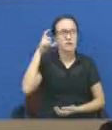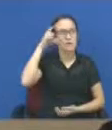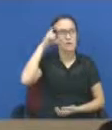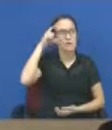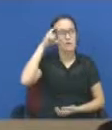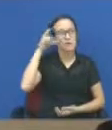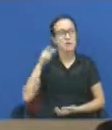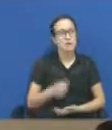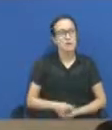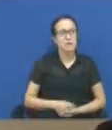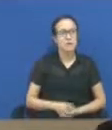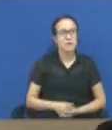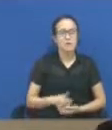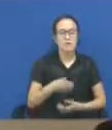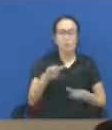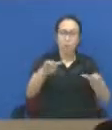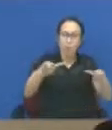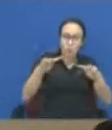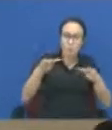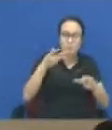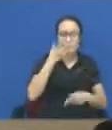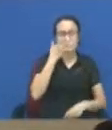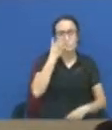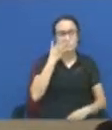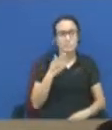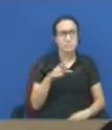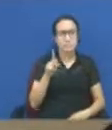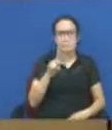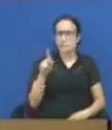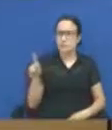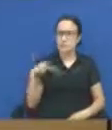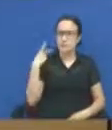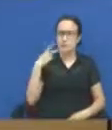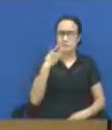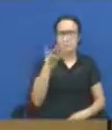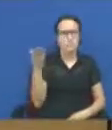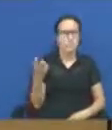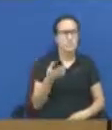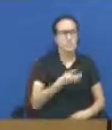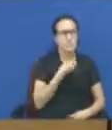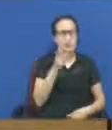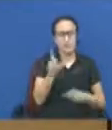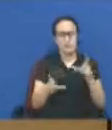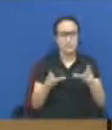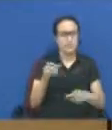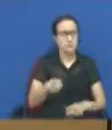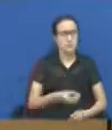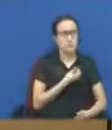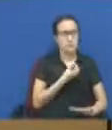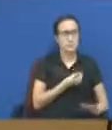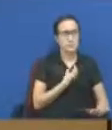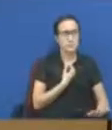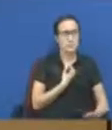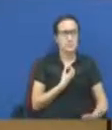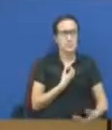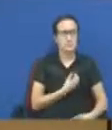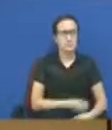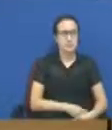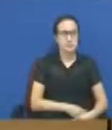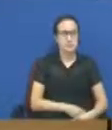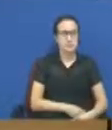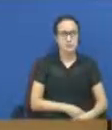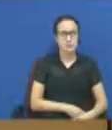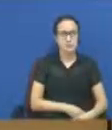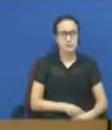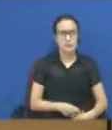um convite. Senhor presidente, nobres colegas da plateia presente, só para lembrar a realização do 10º